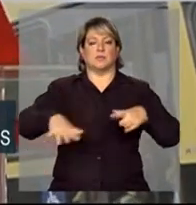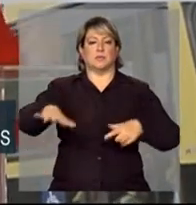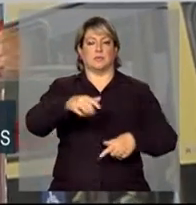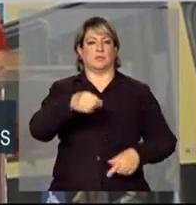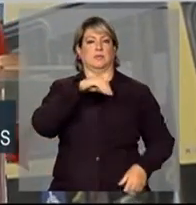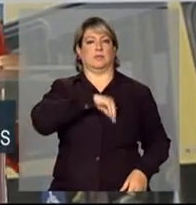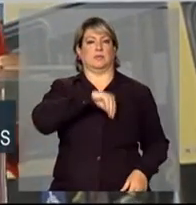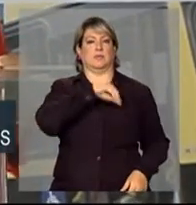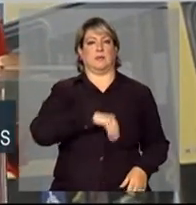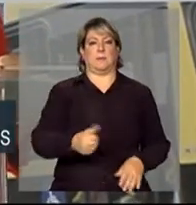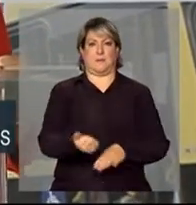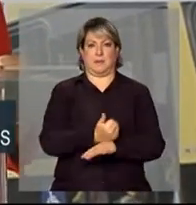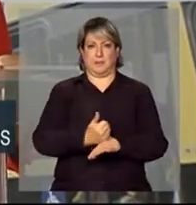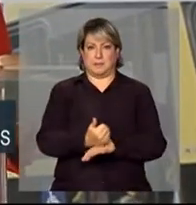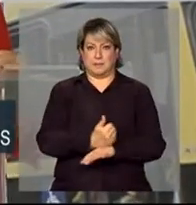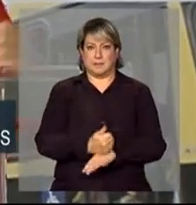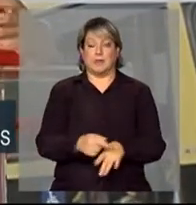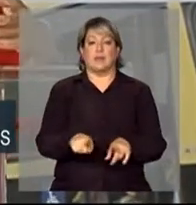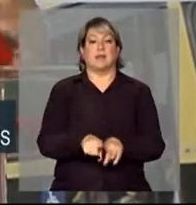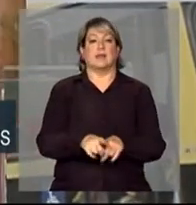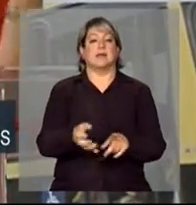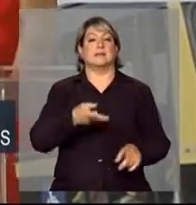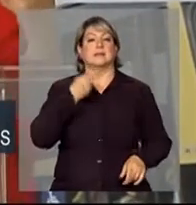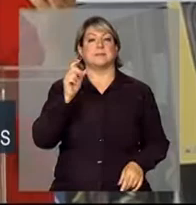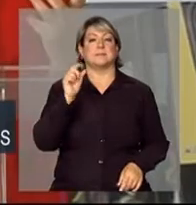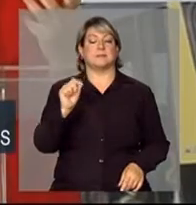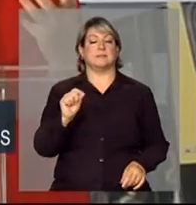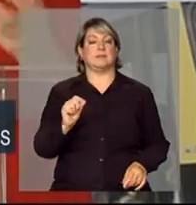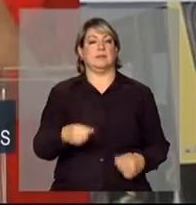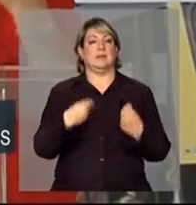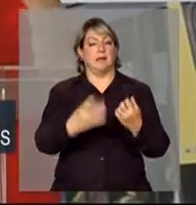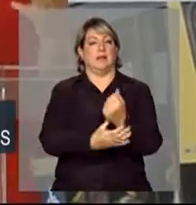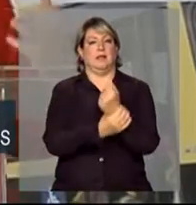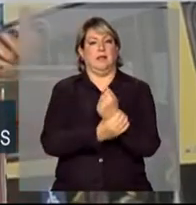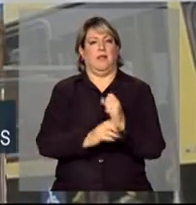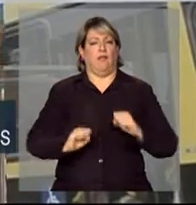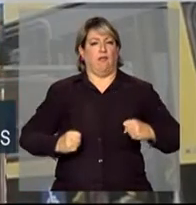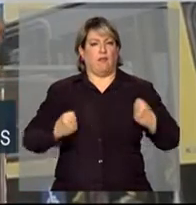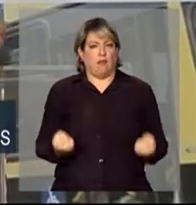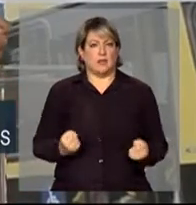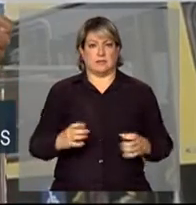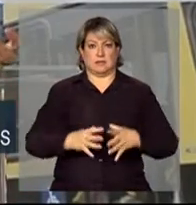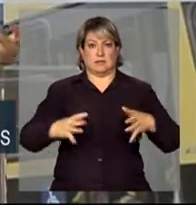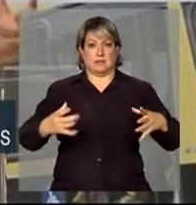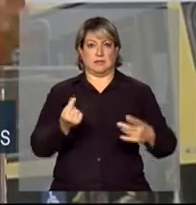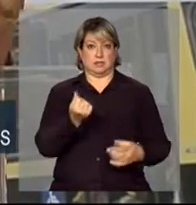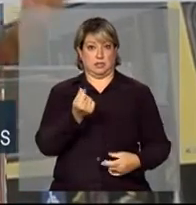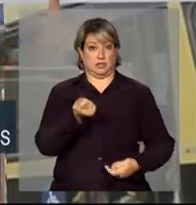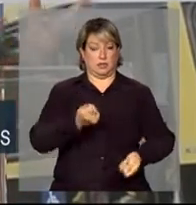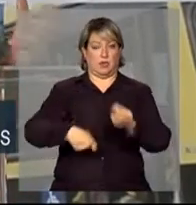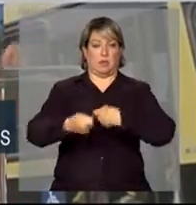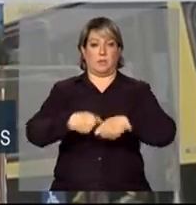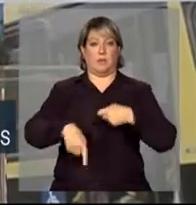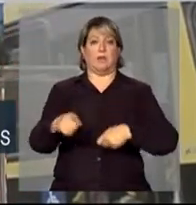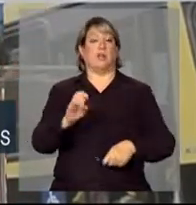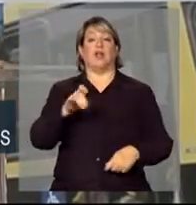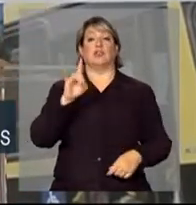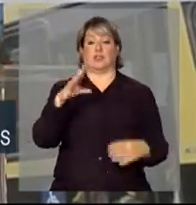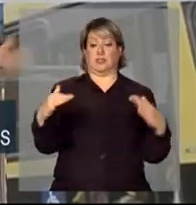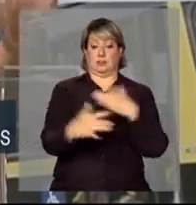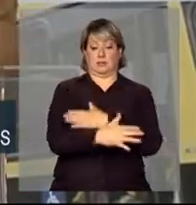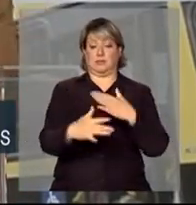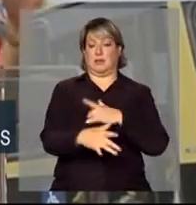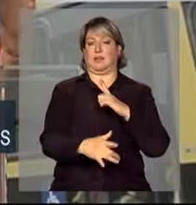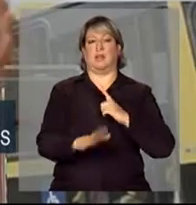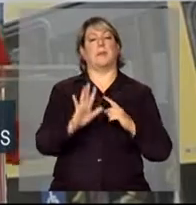renda, significa garantir uma força de crescimento econômico que não é só a grande cidade que